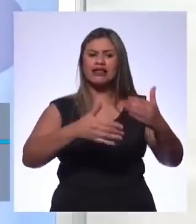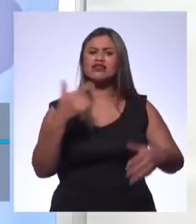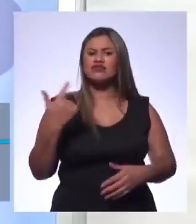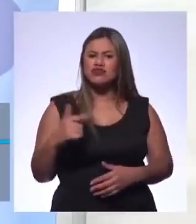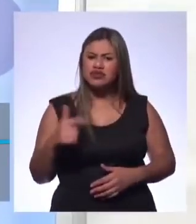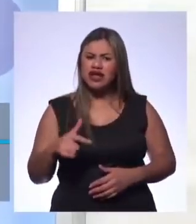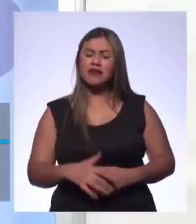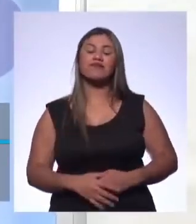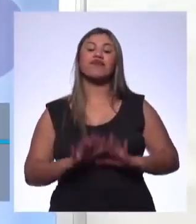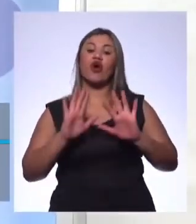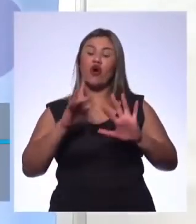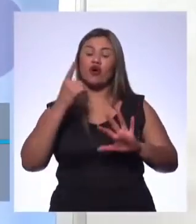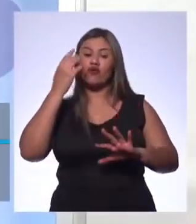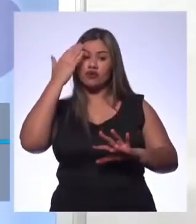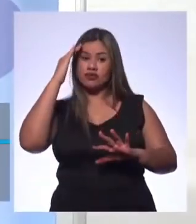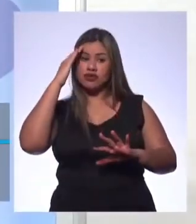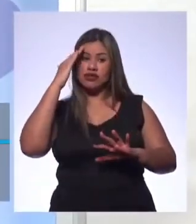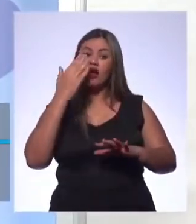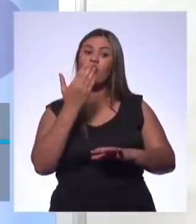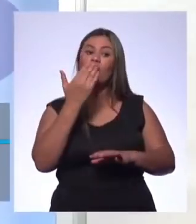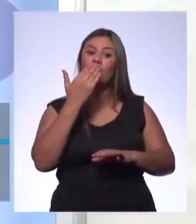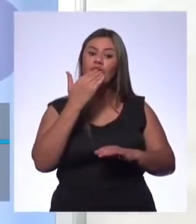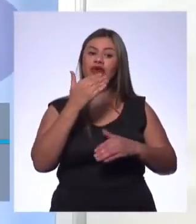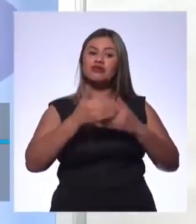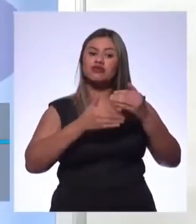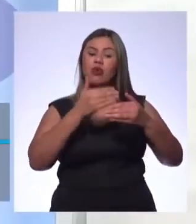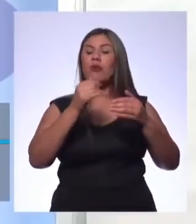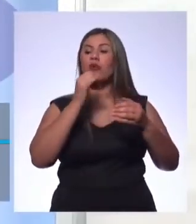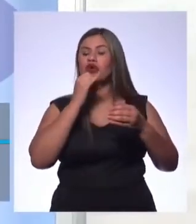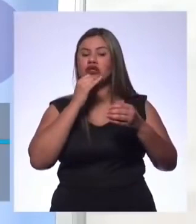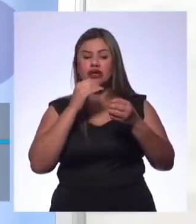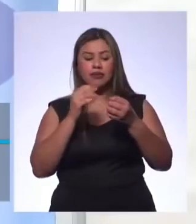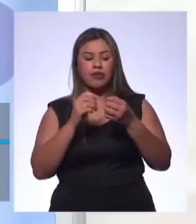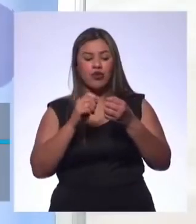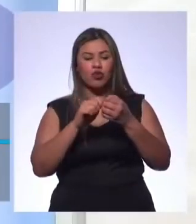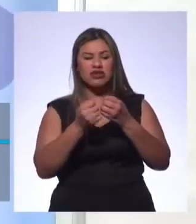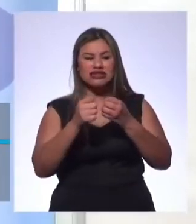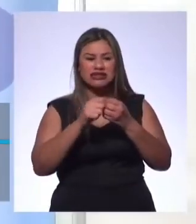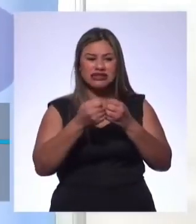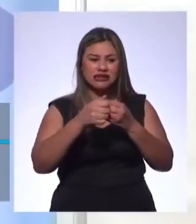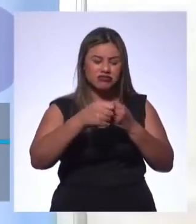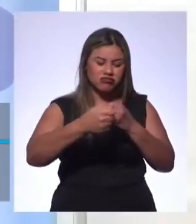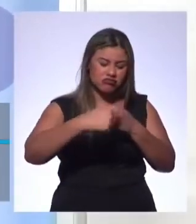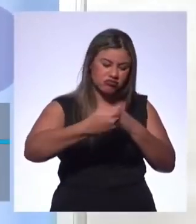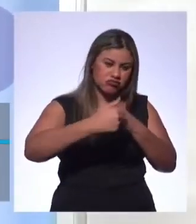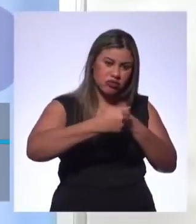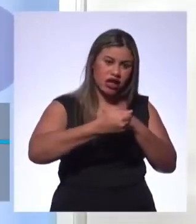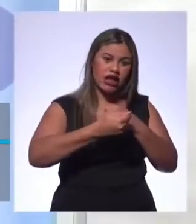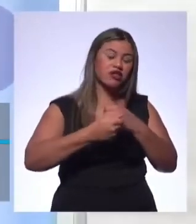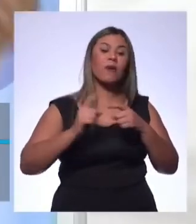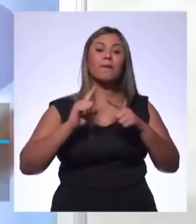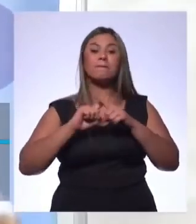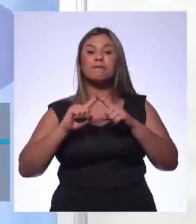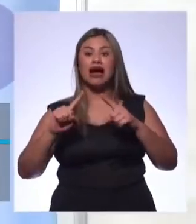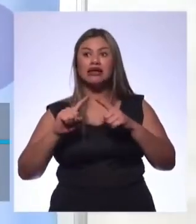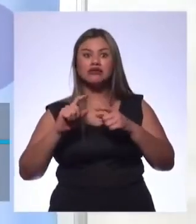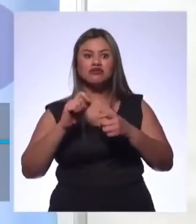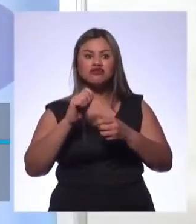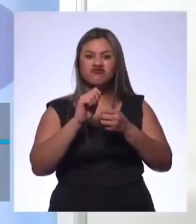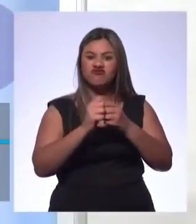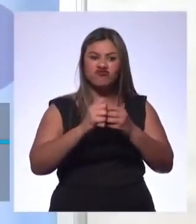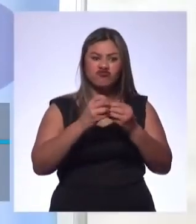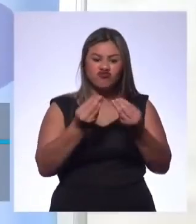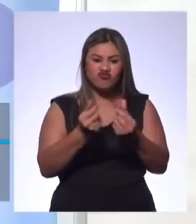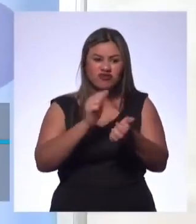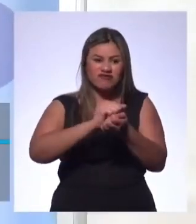alimento processado, né? Ele pode ser, por exemplo, ele só foi descascado, é um processo. Tá? Agora, quando a gente fala de super processado, é aquele